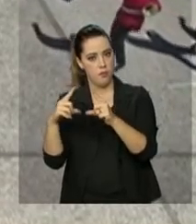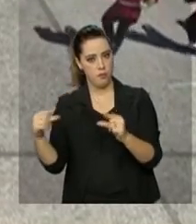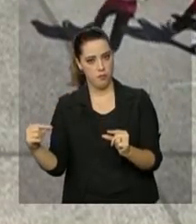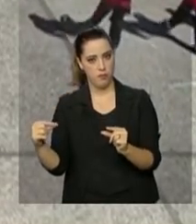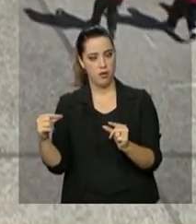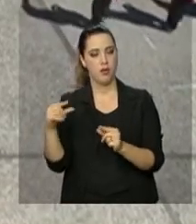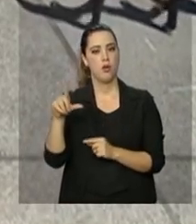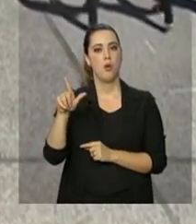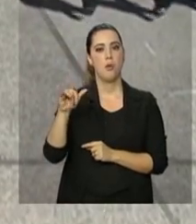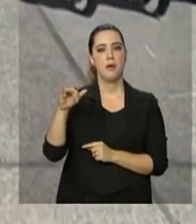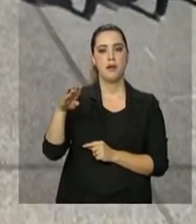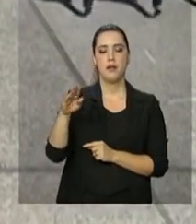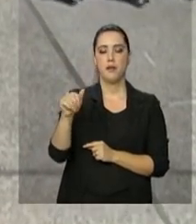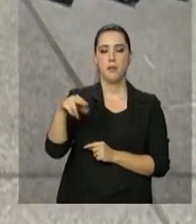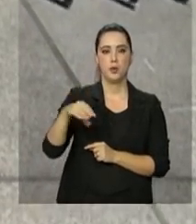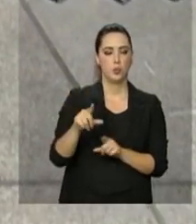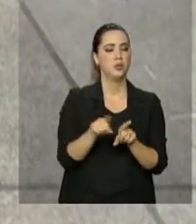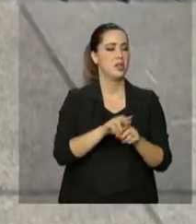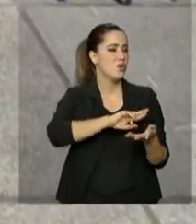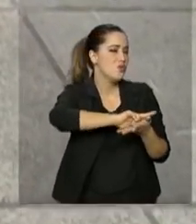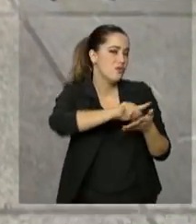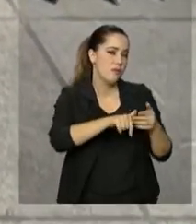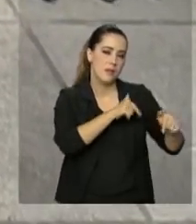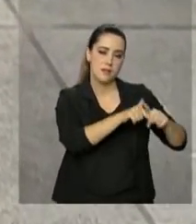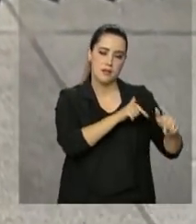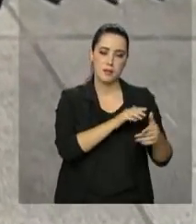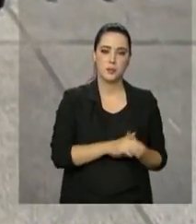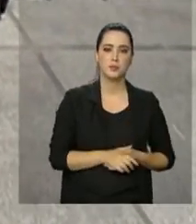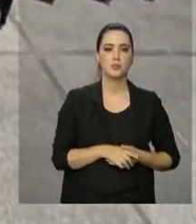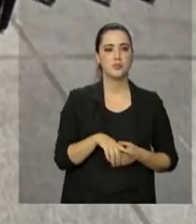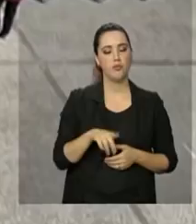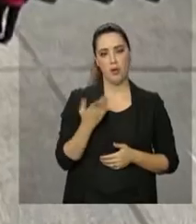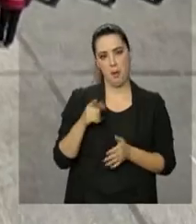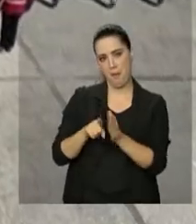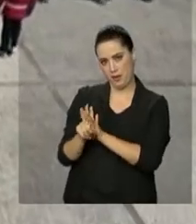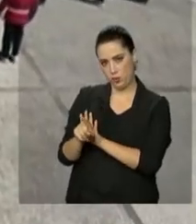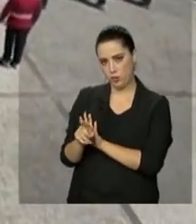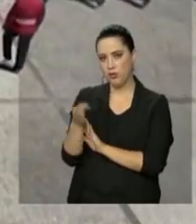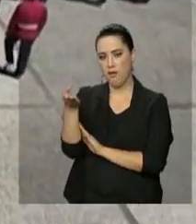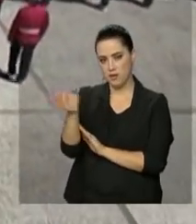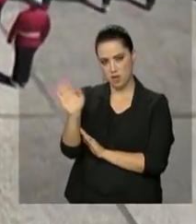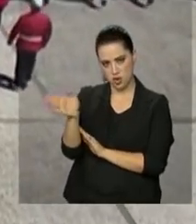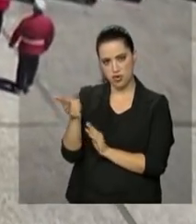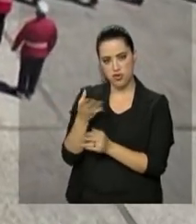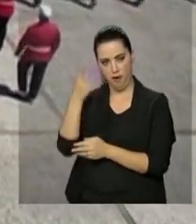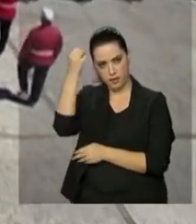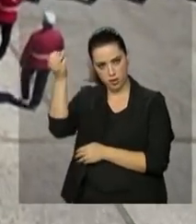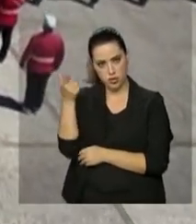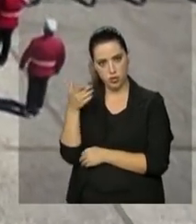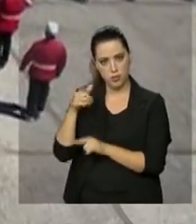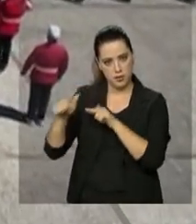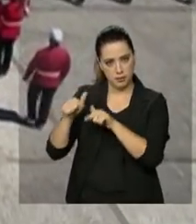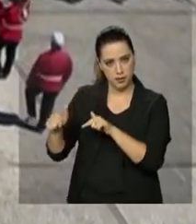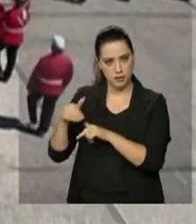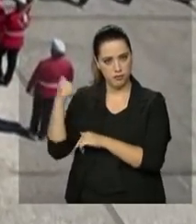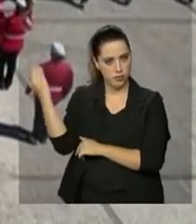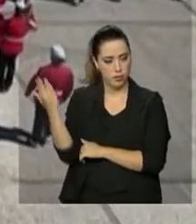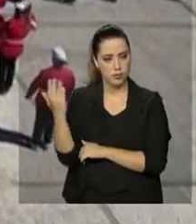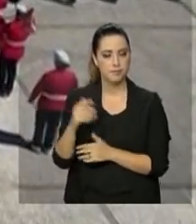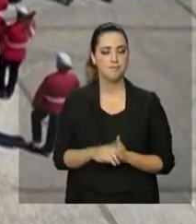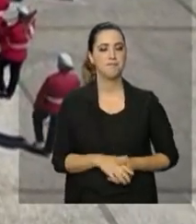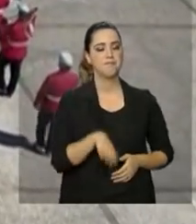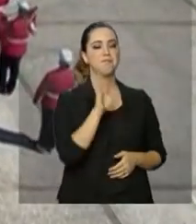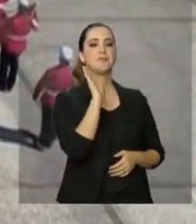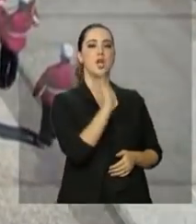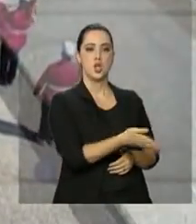desminagem humanitária, entre outras. O senhor já participou de alguma missão? Eu já tive esse privilégio, Mara. Eu participei da missão de